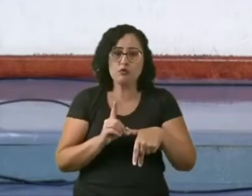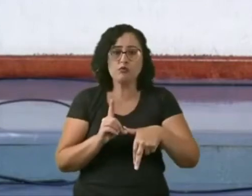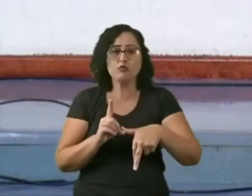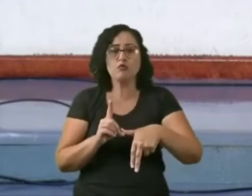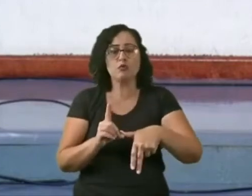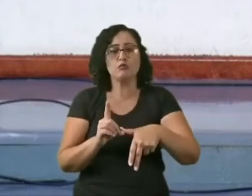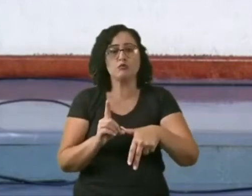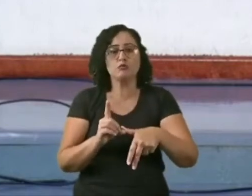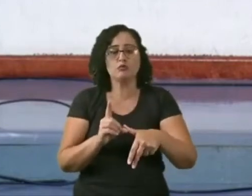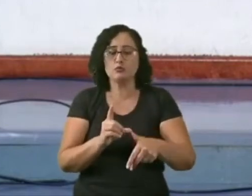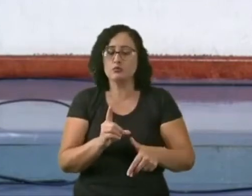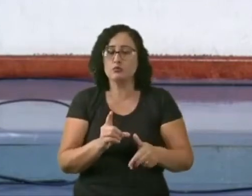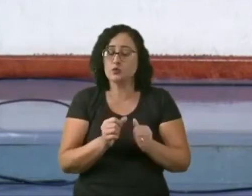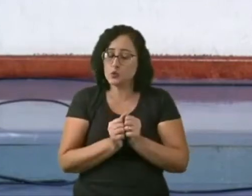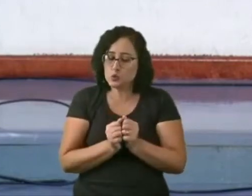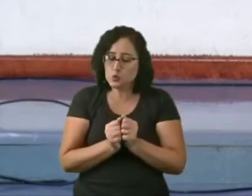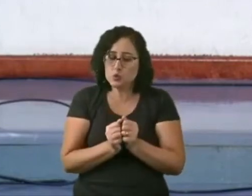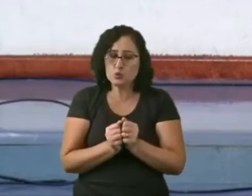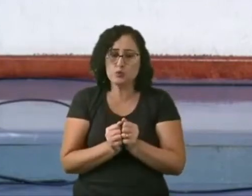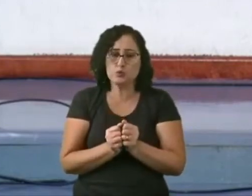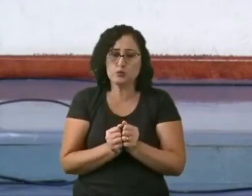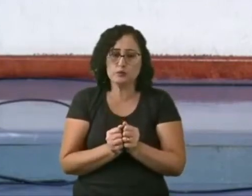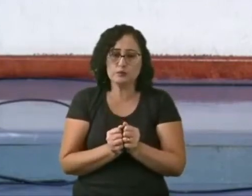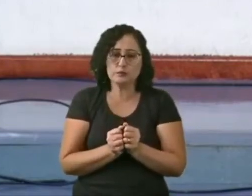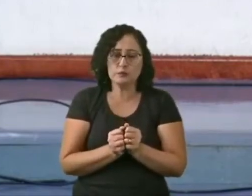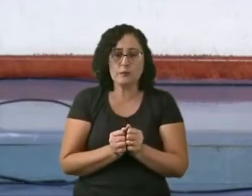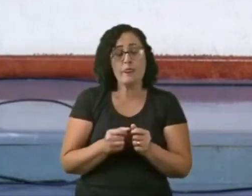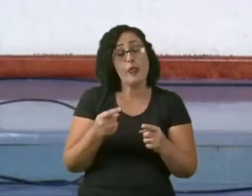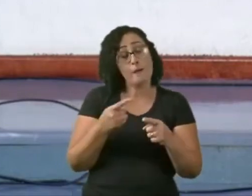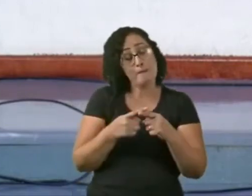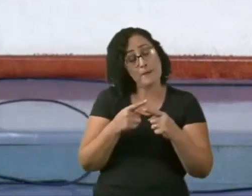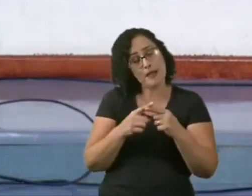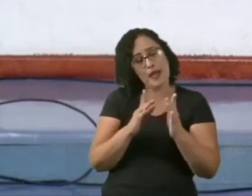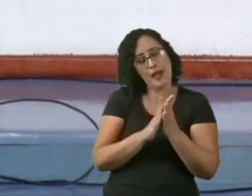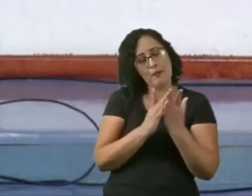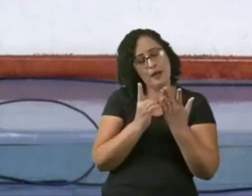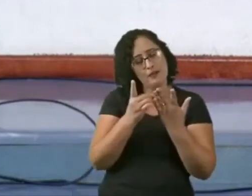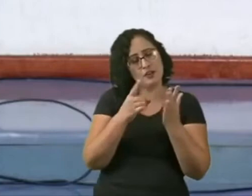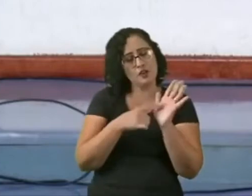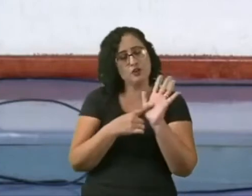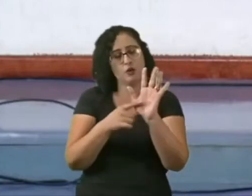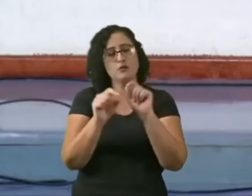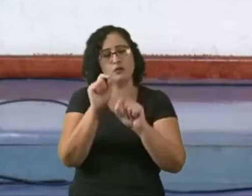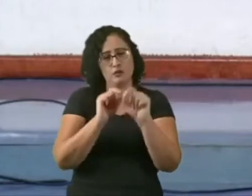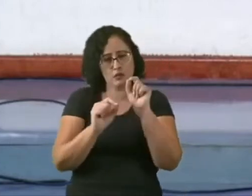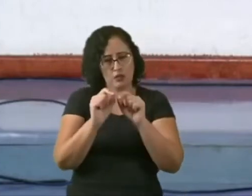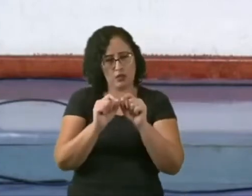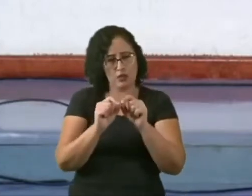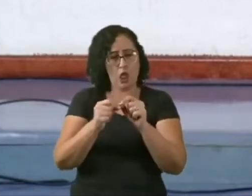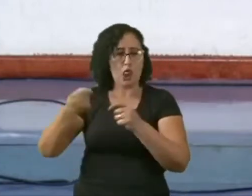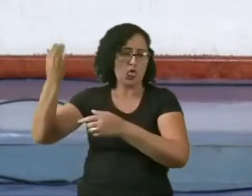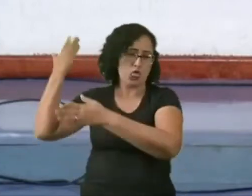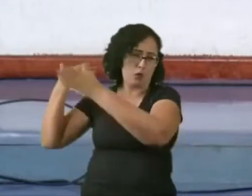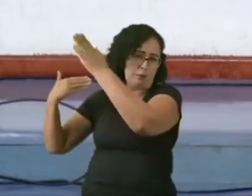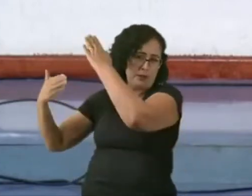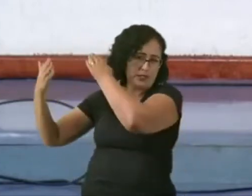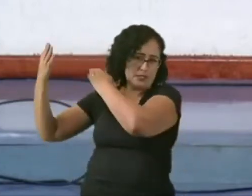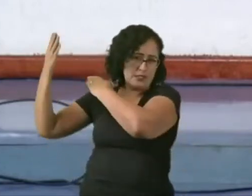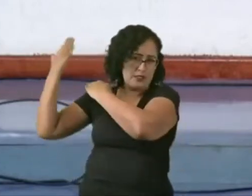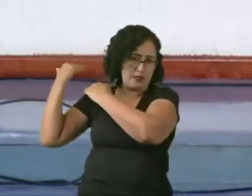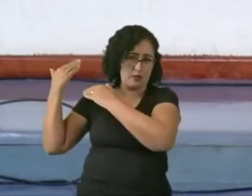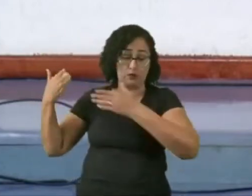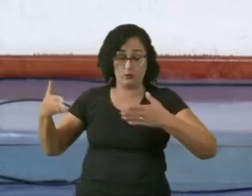Porque a Bíblia diz que no passado, no presente e no futuro, Deus caminha